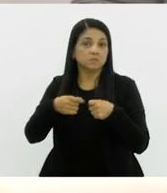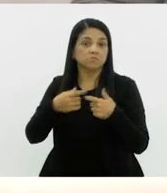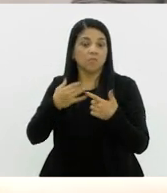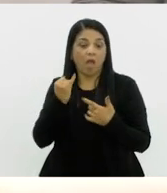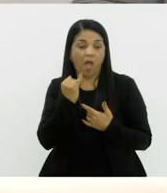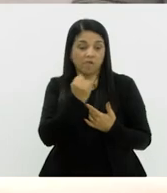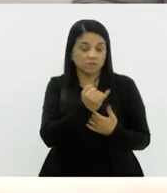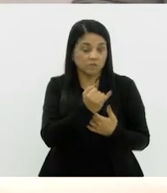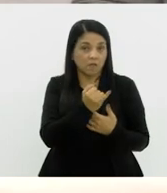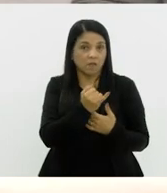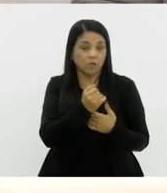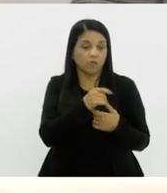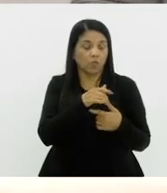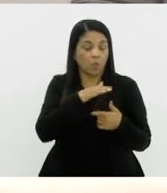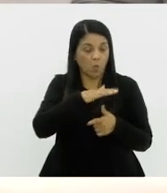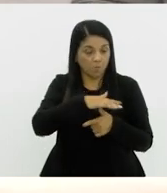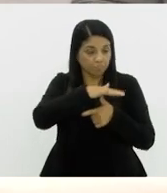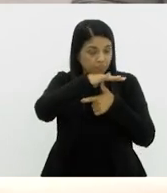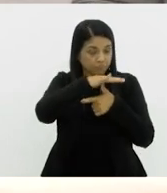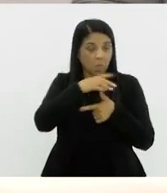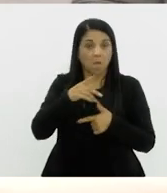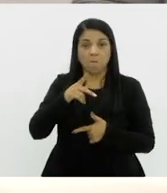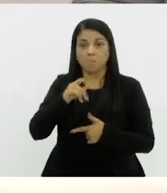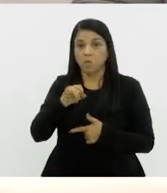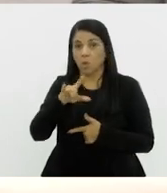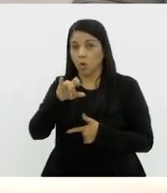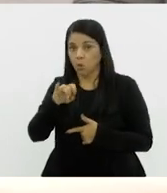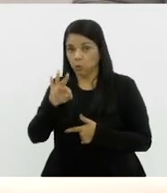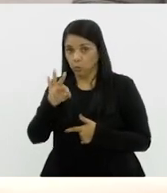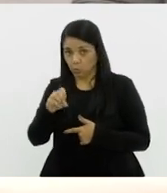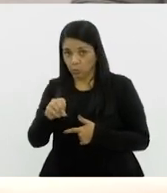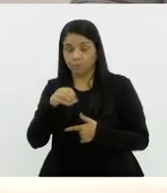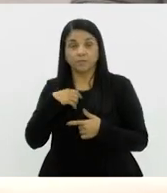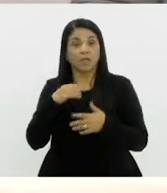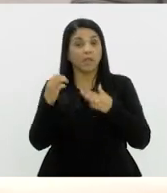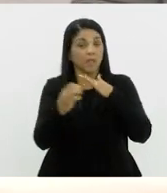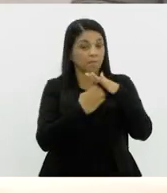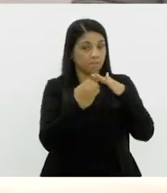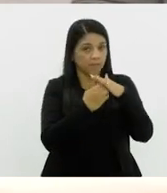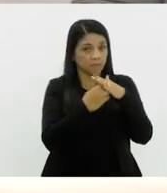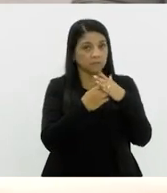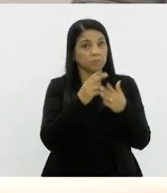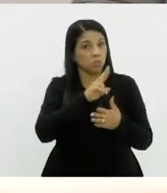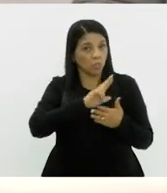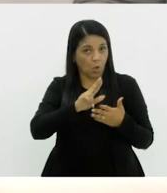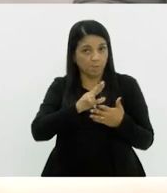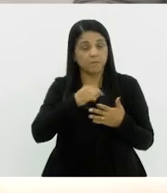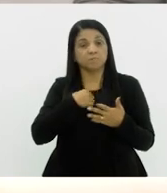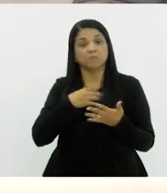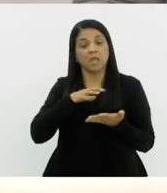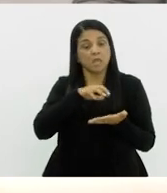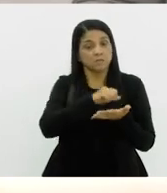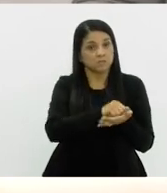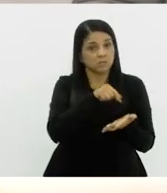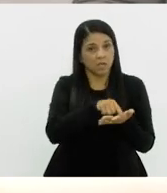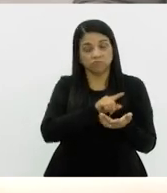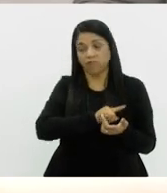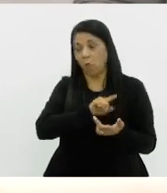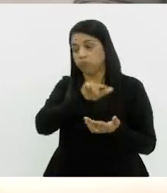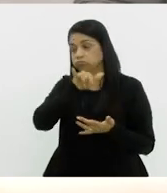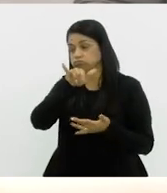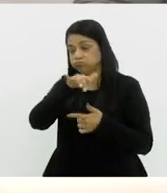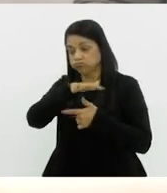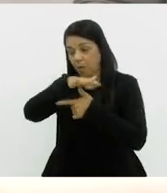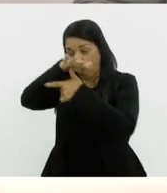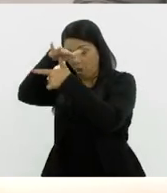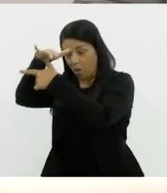helicóptero, meu piloto é tal... Sou da empresa tal e estou indo para tal lugar, e fica lá registrado. Então, eu acho que a parte